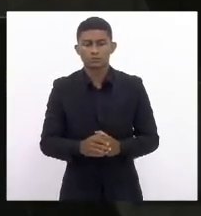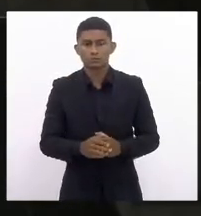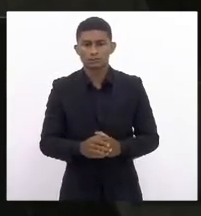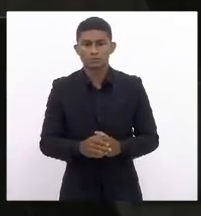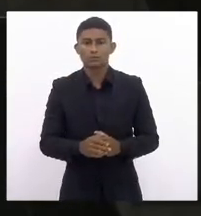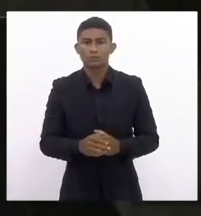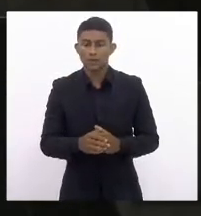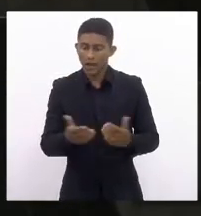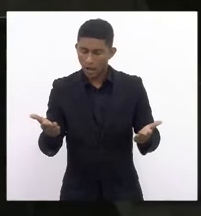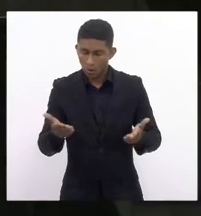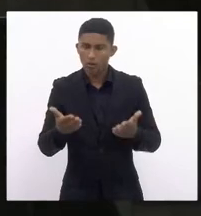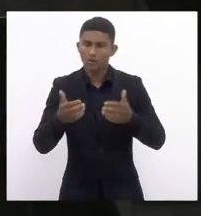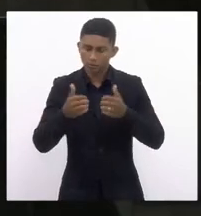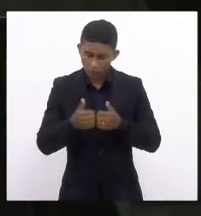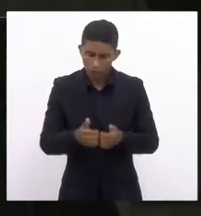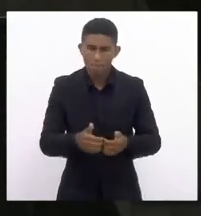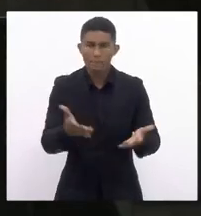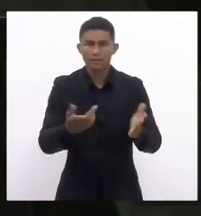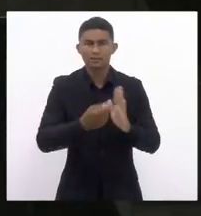seguinte redação.